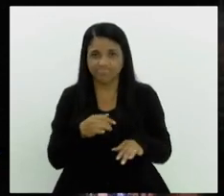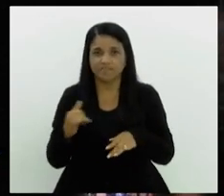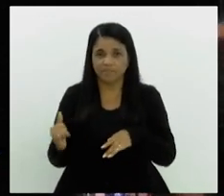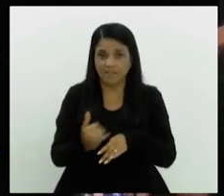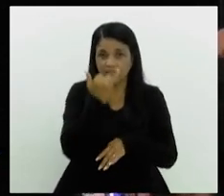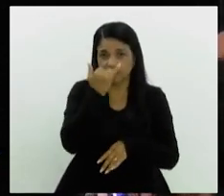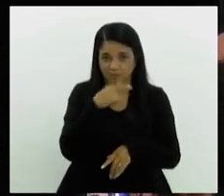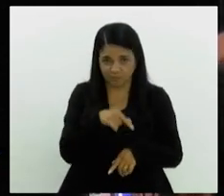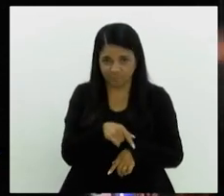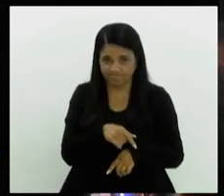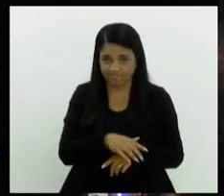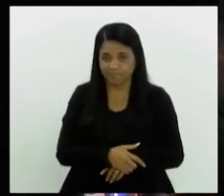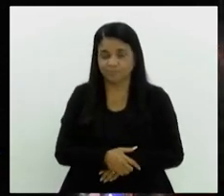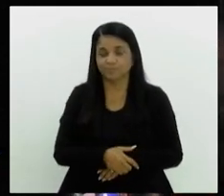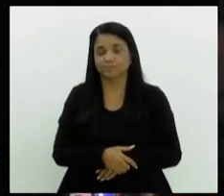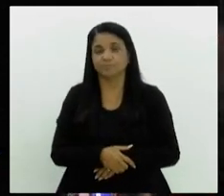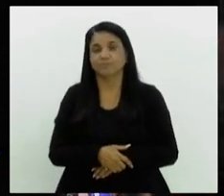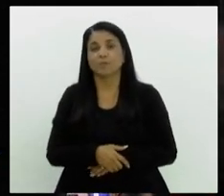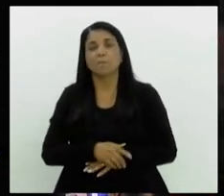Mas